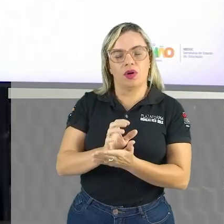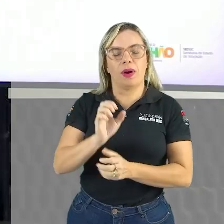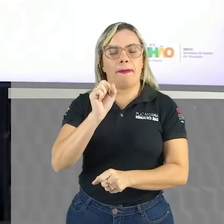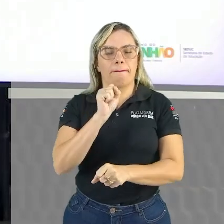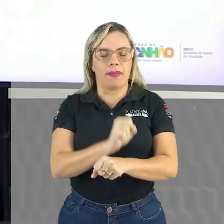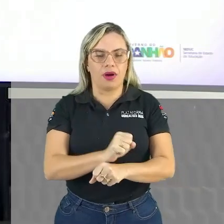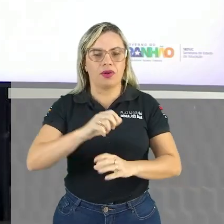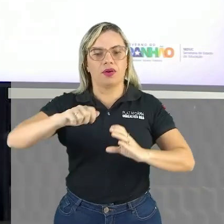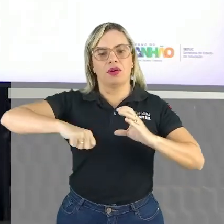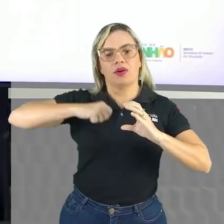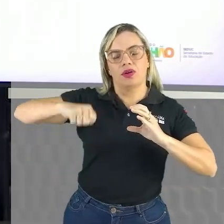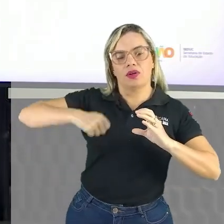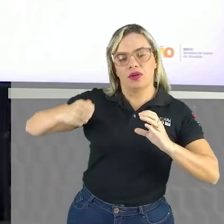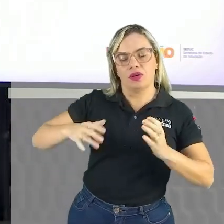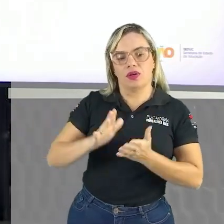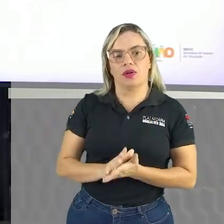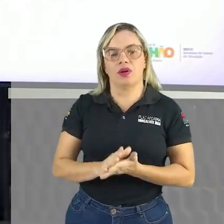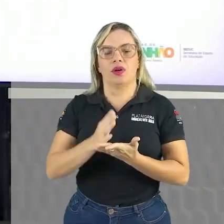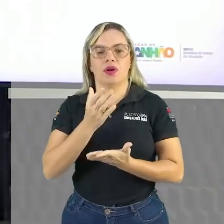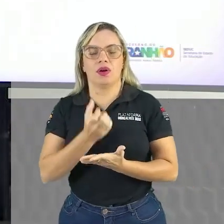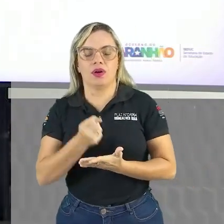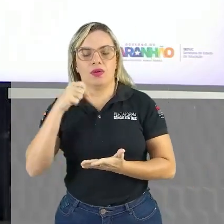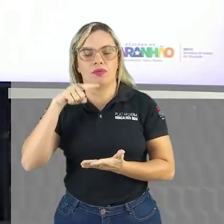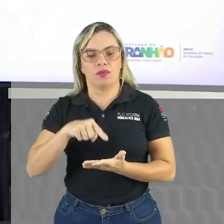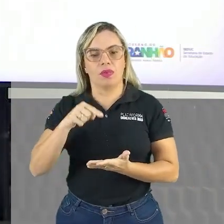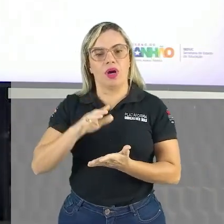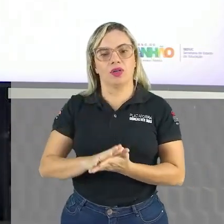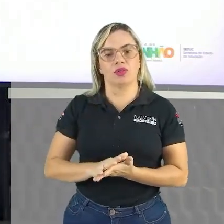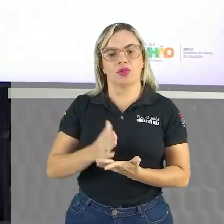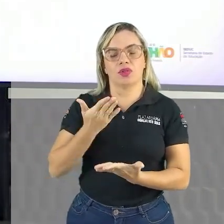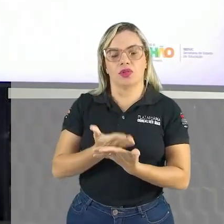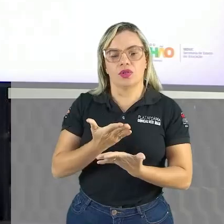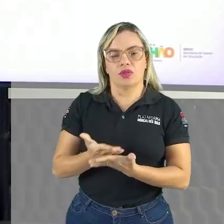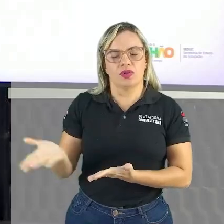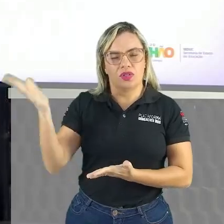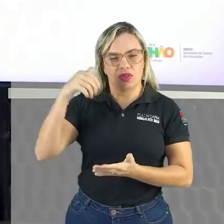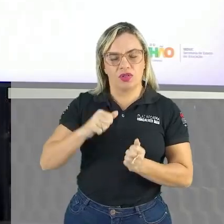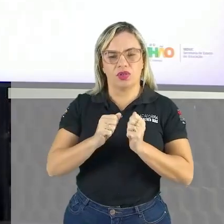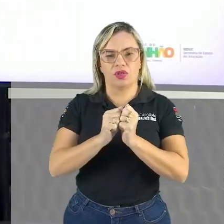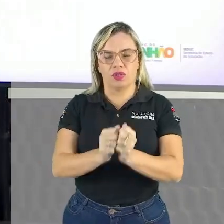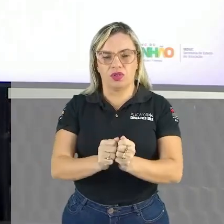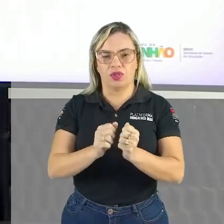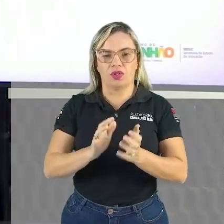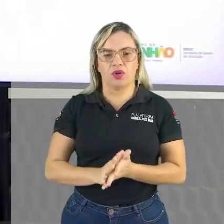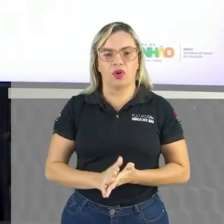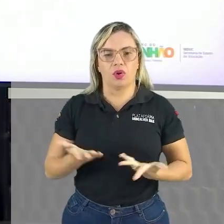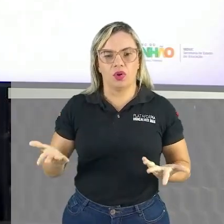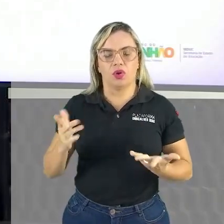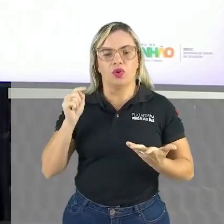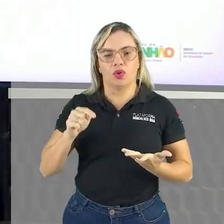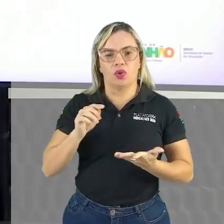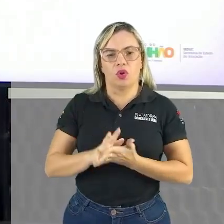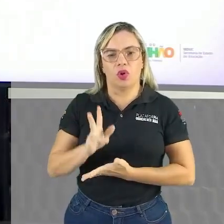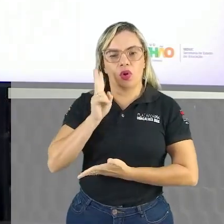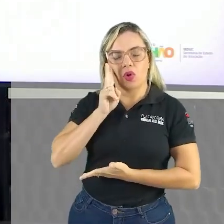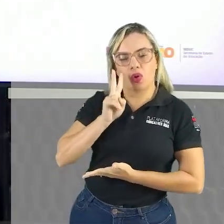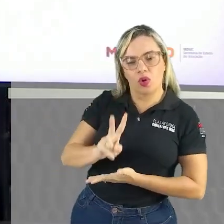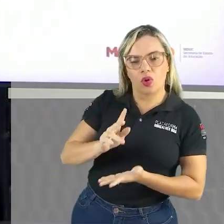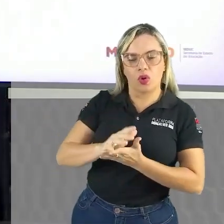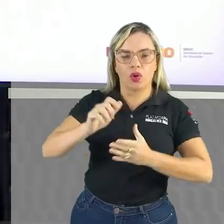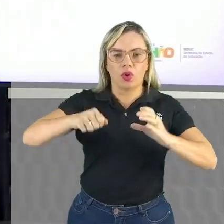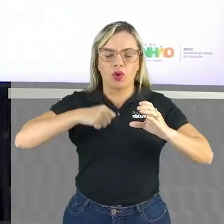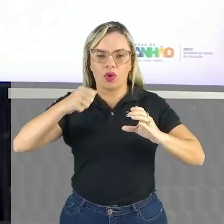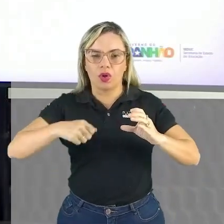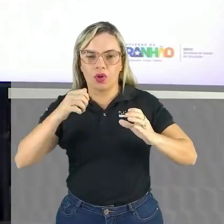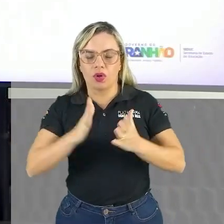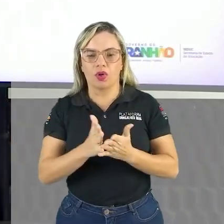vídeo. Baixa esse material e vem para cá assistir a aula, acompanha com ele aí do teu lado, para que tu